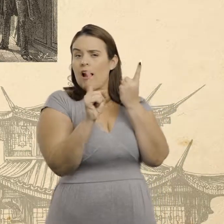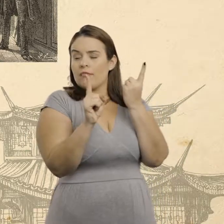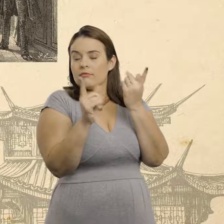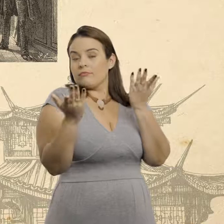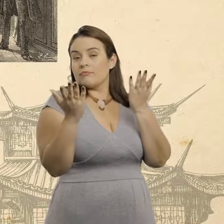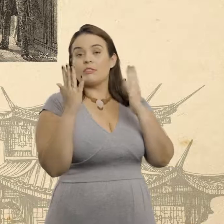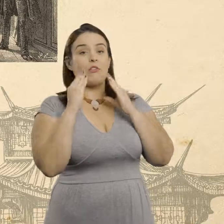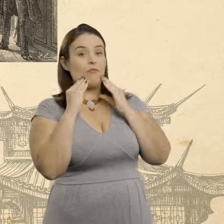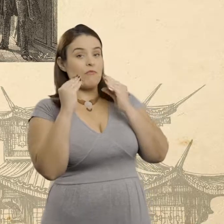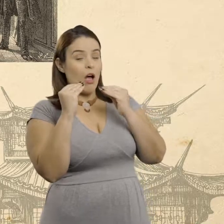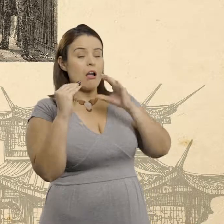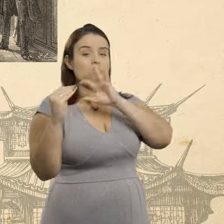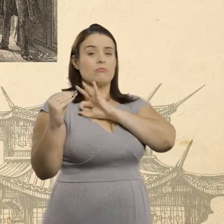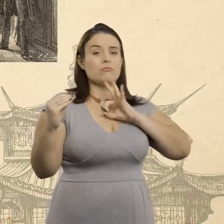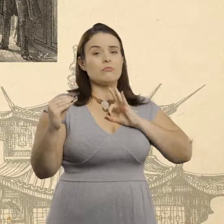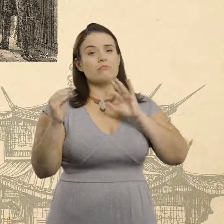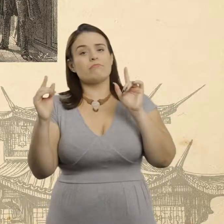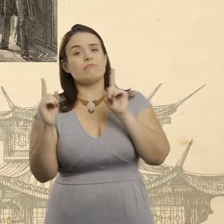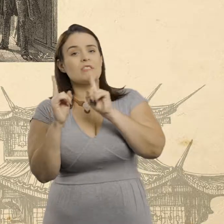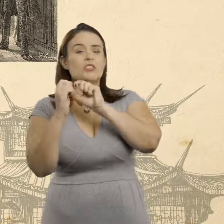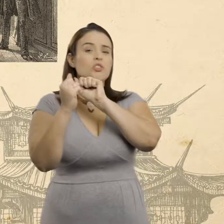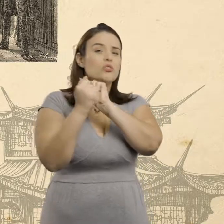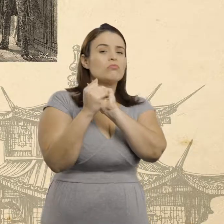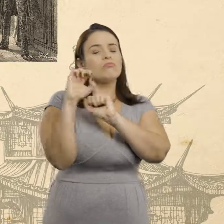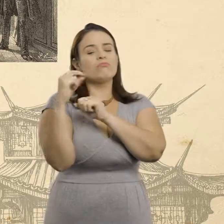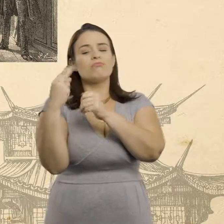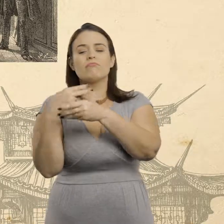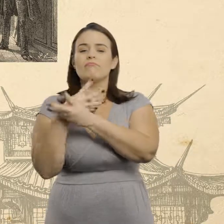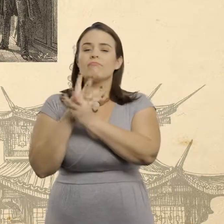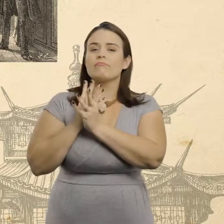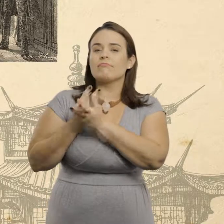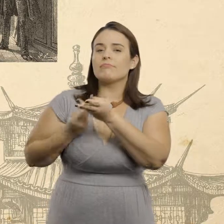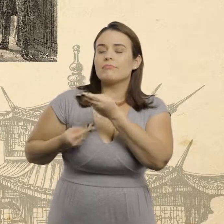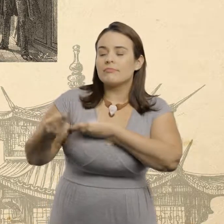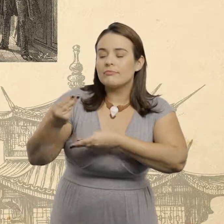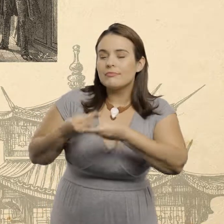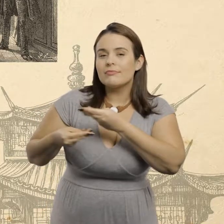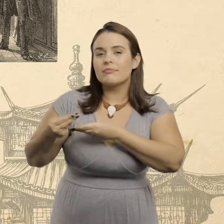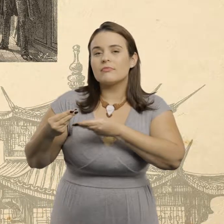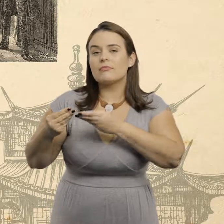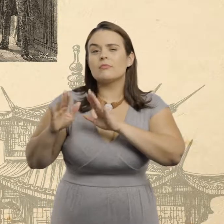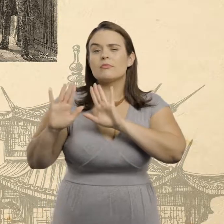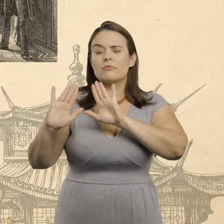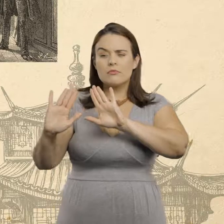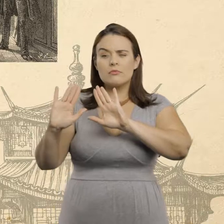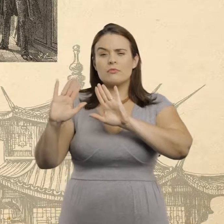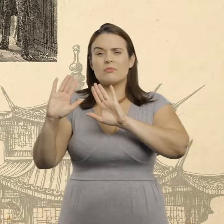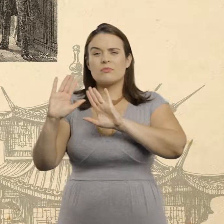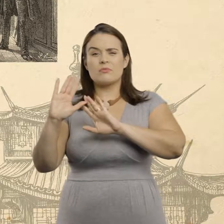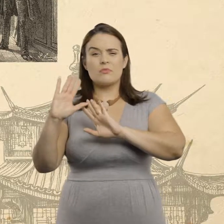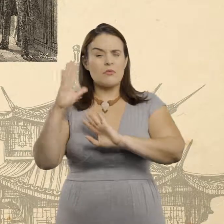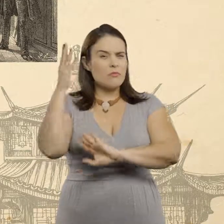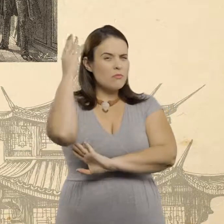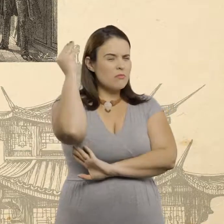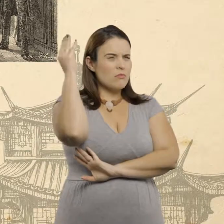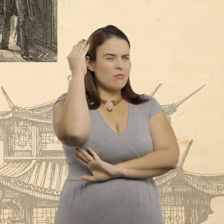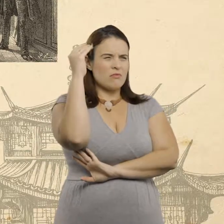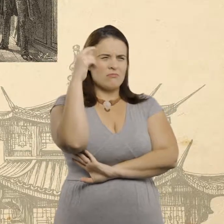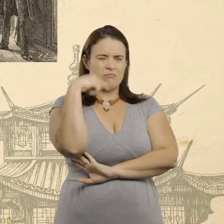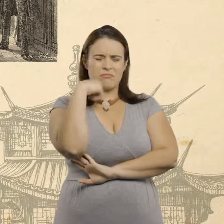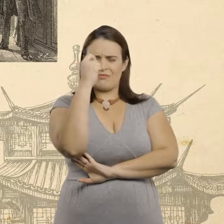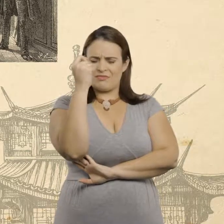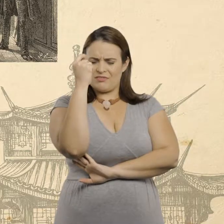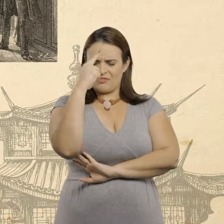Sr. Fogg fazia companhia para Aouda e quando ele saía do quarto para jogar cartas. Mas Passepartout começou a desconfiar